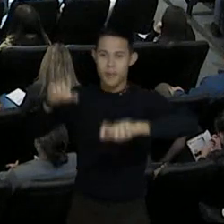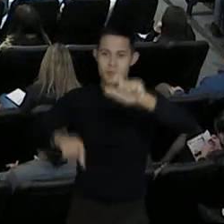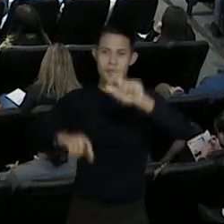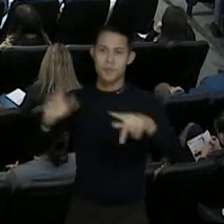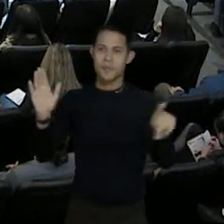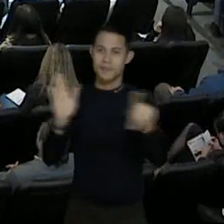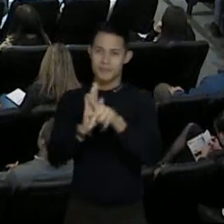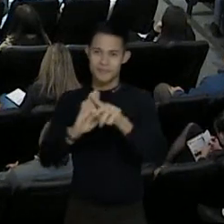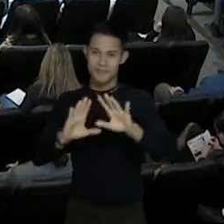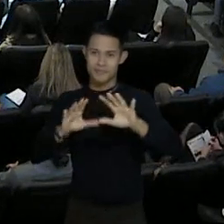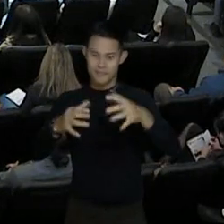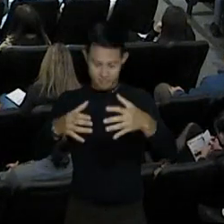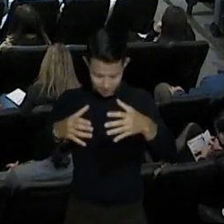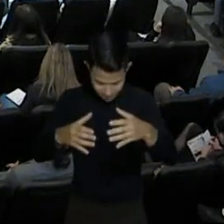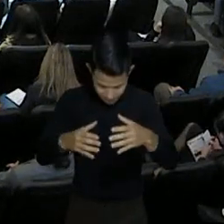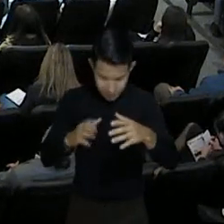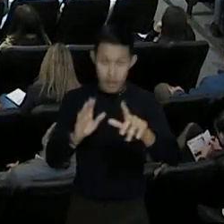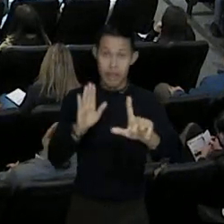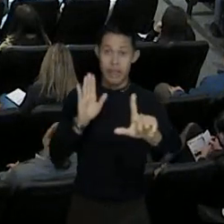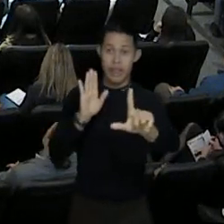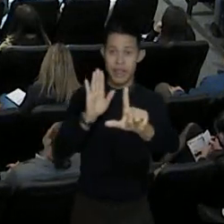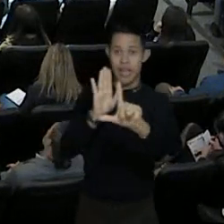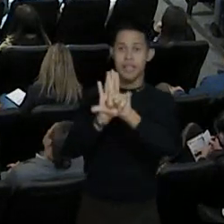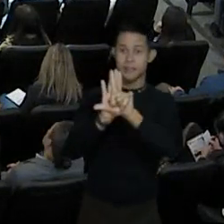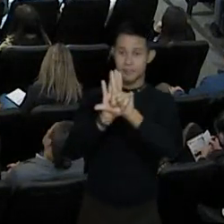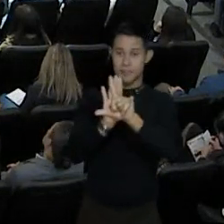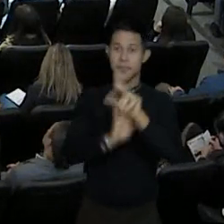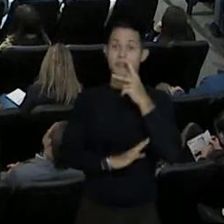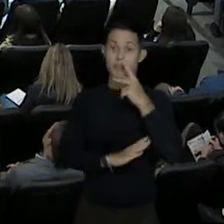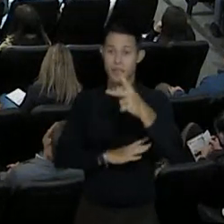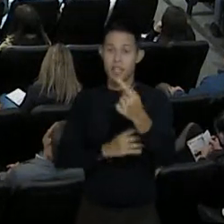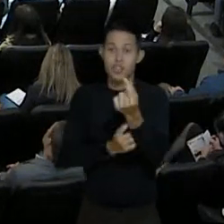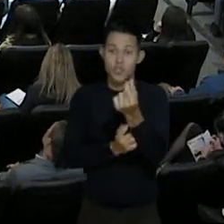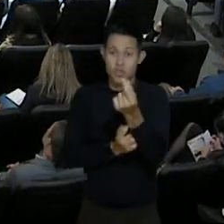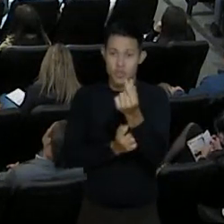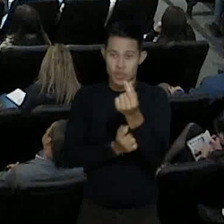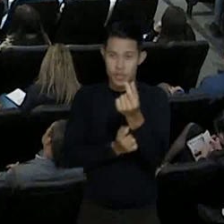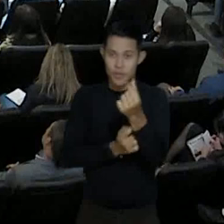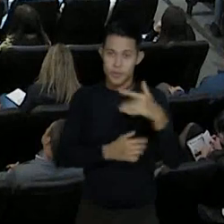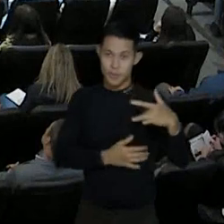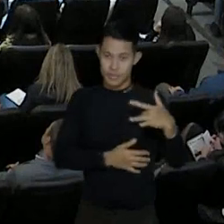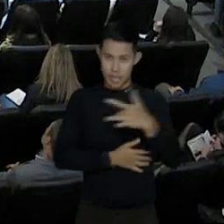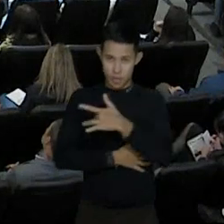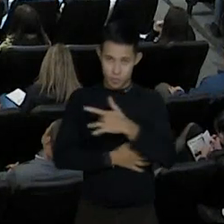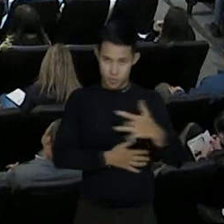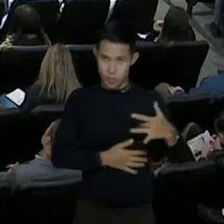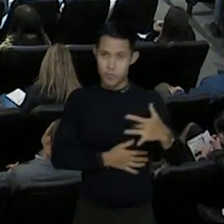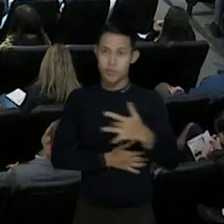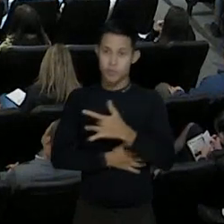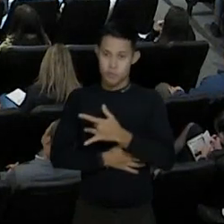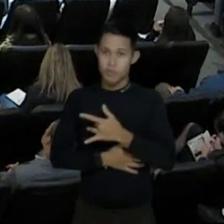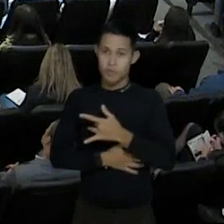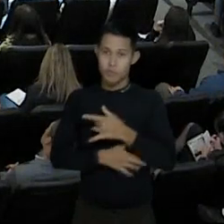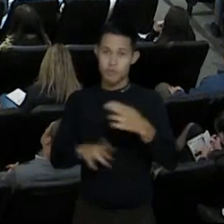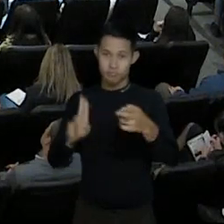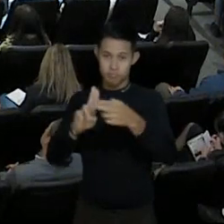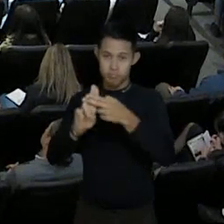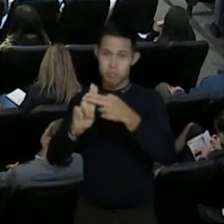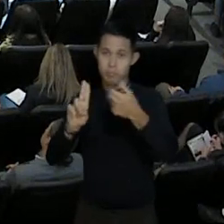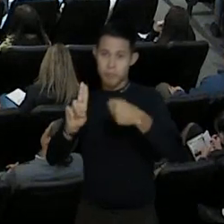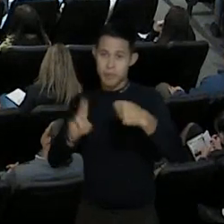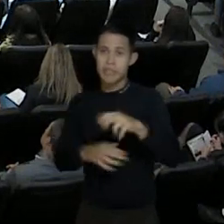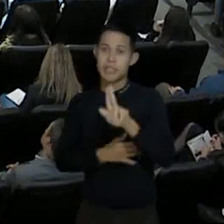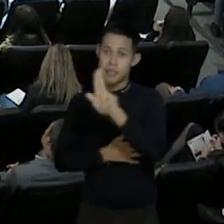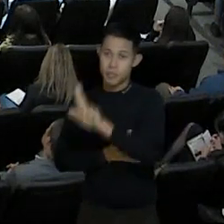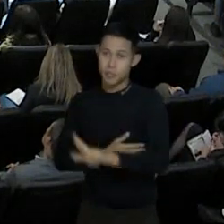Lei ela fala que os recursos da Saúde da rede devem ser eh otimizados os recursos da educação e